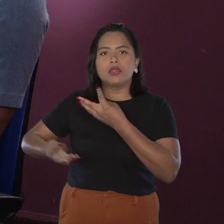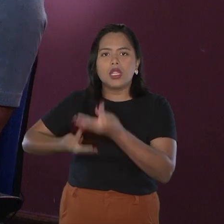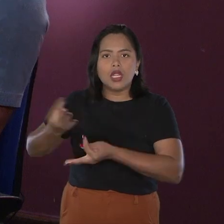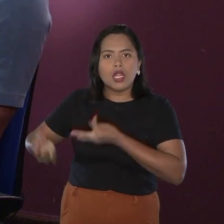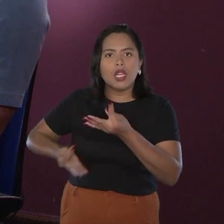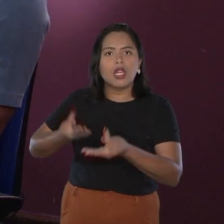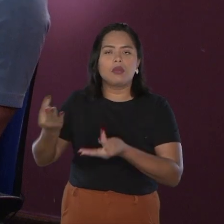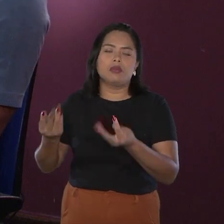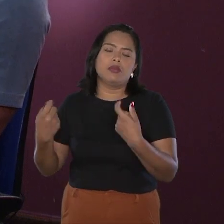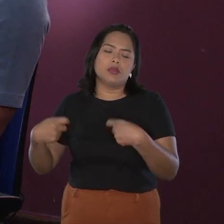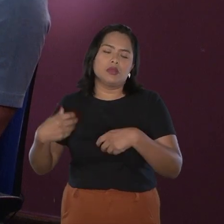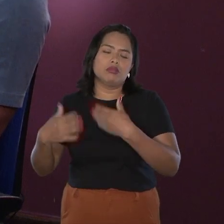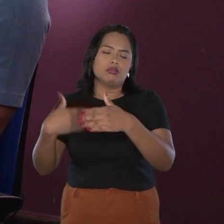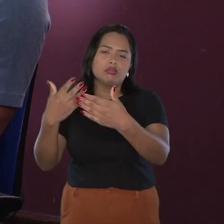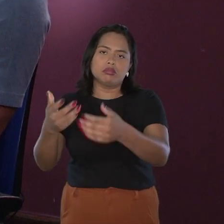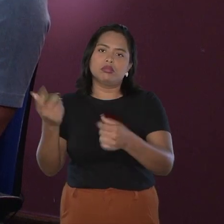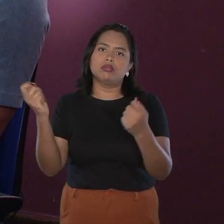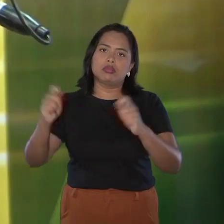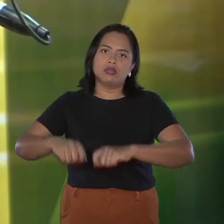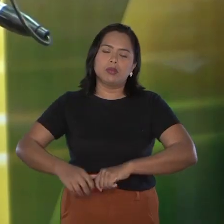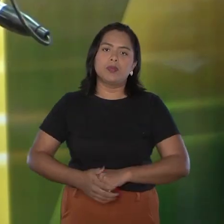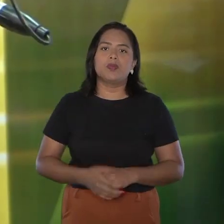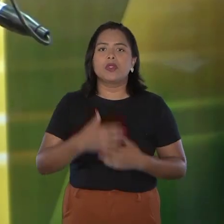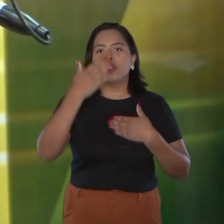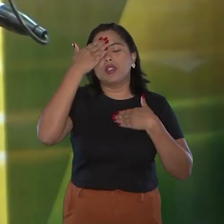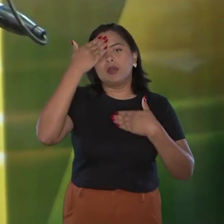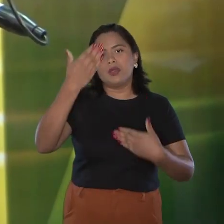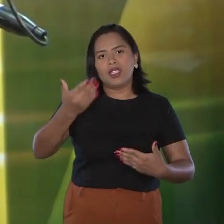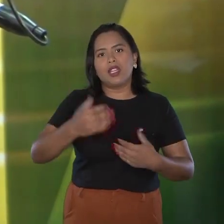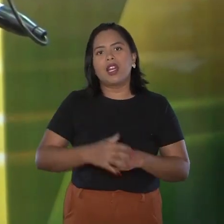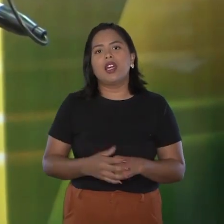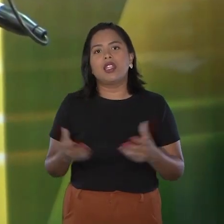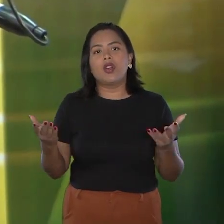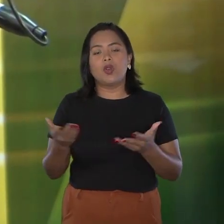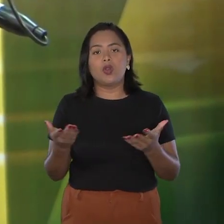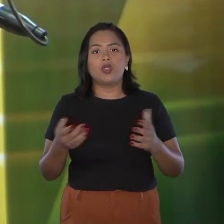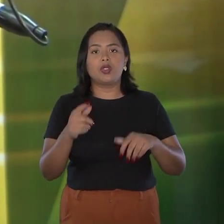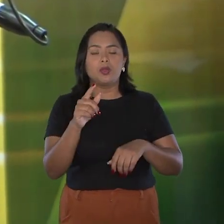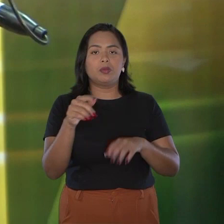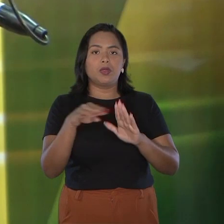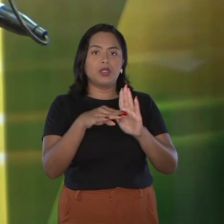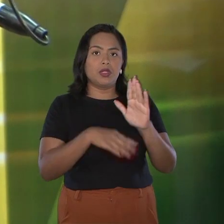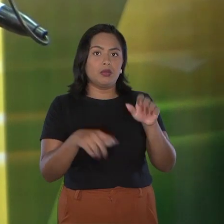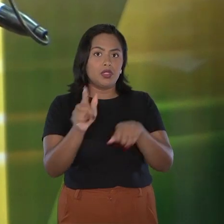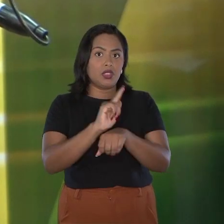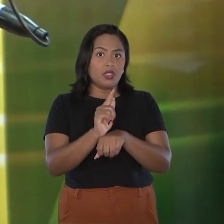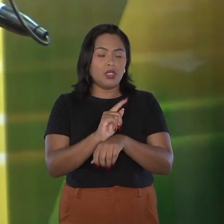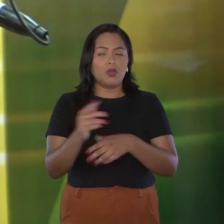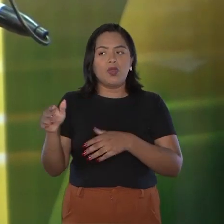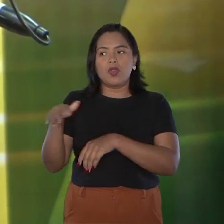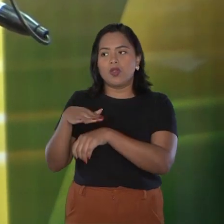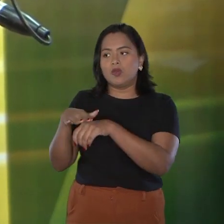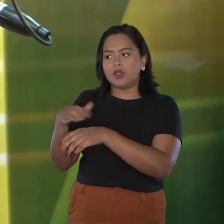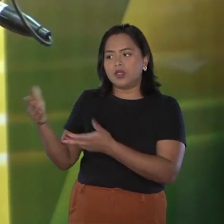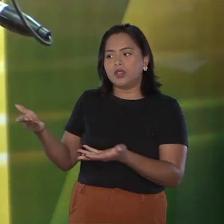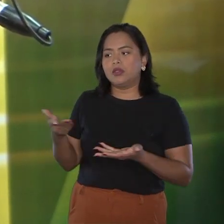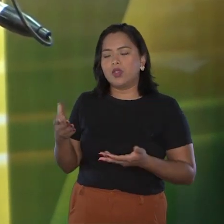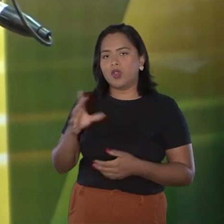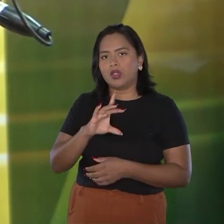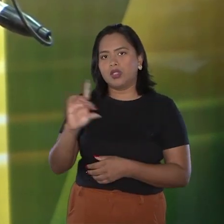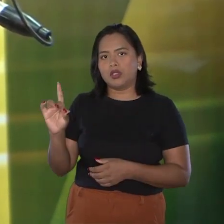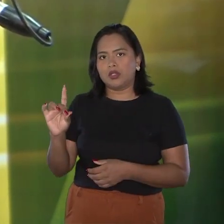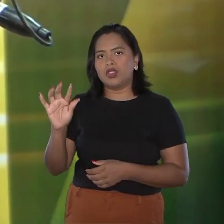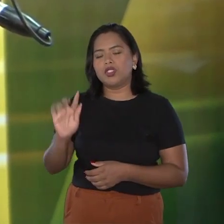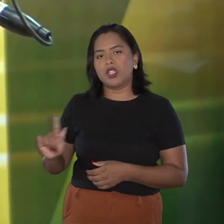afluir muito obrigada gente hoje no assunto à gestão nós conversamos com Rafael Garcia que é Coordenador